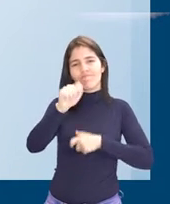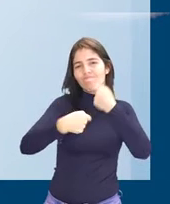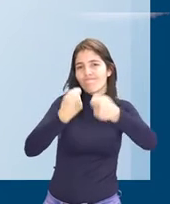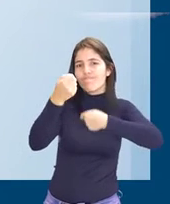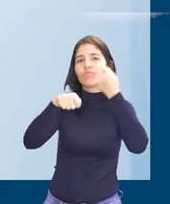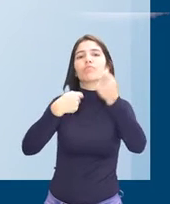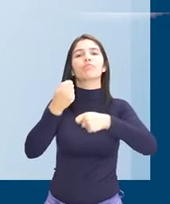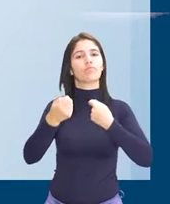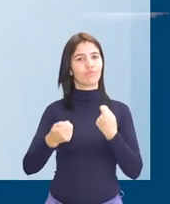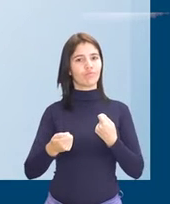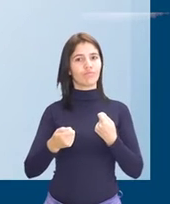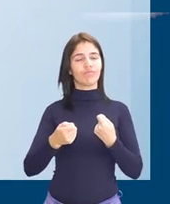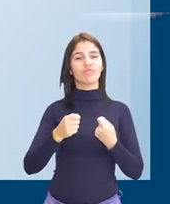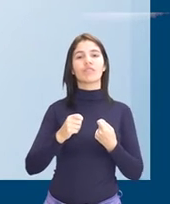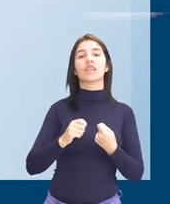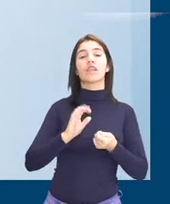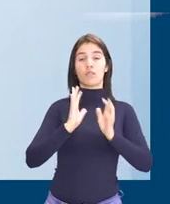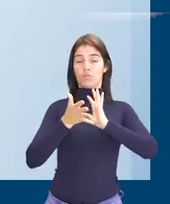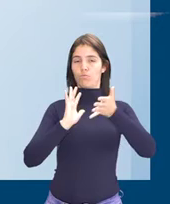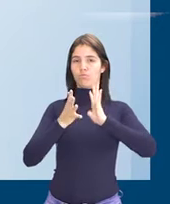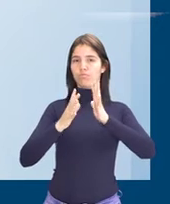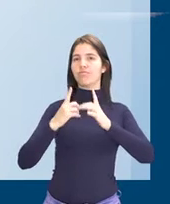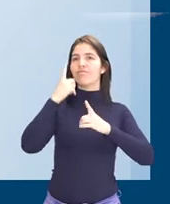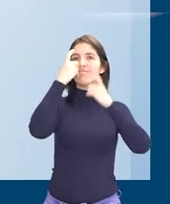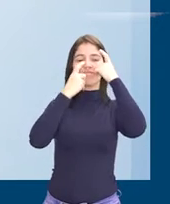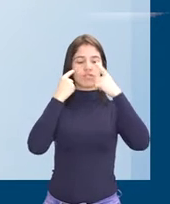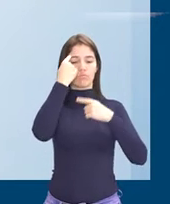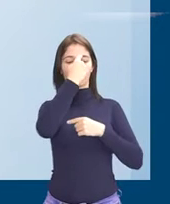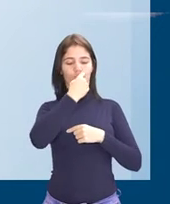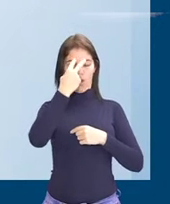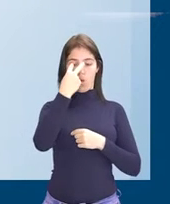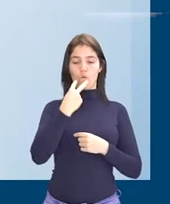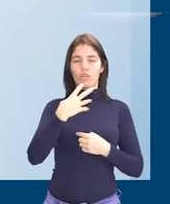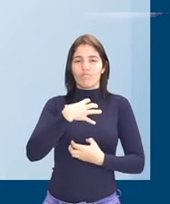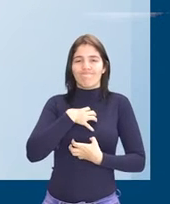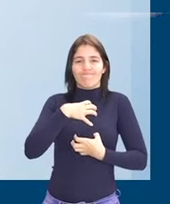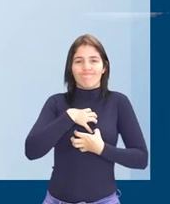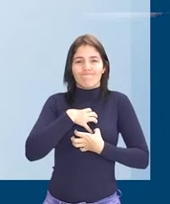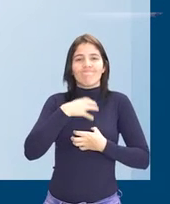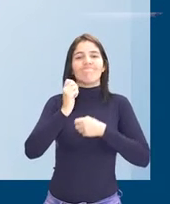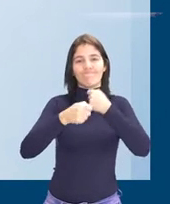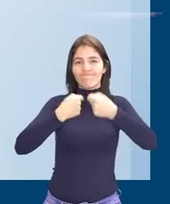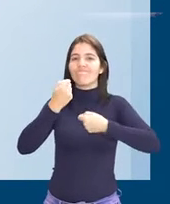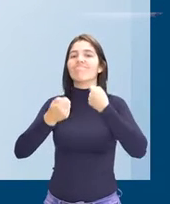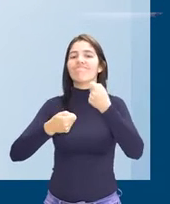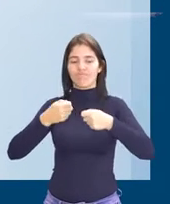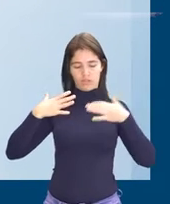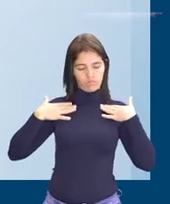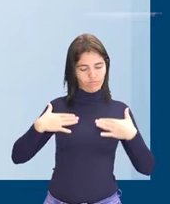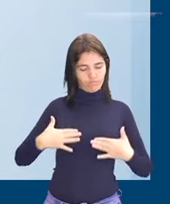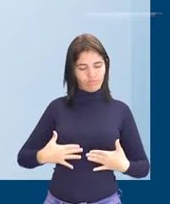do sinal, sendo que a entonação em língua de sinais é feita pela expressão facial. As expressões